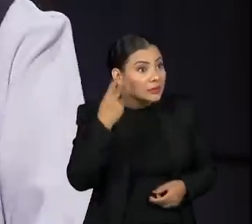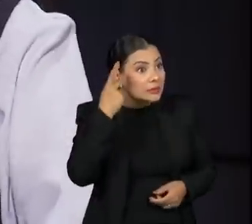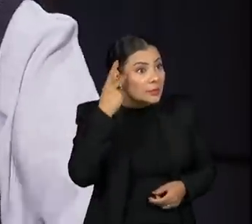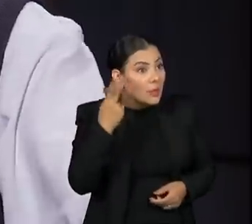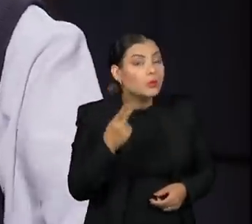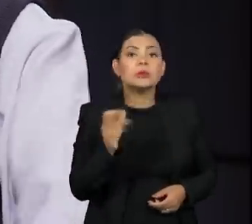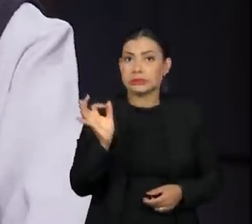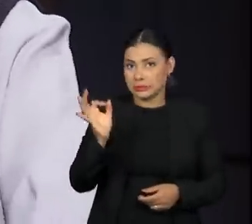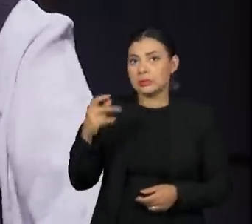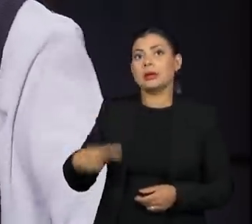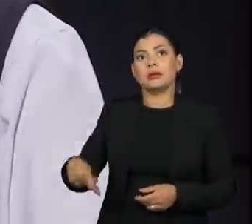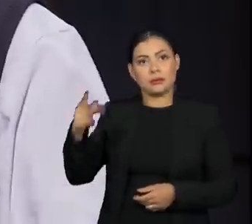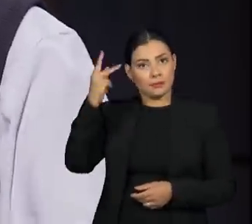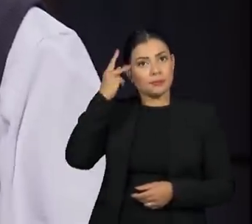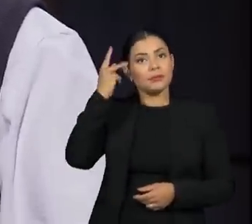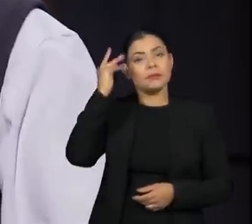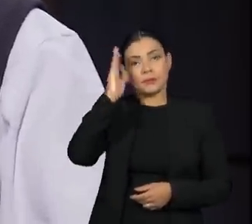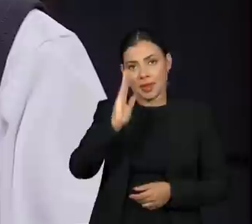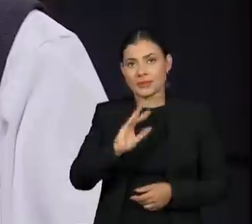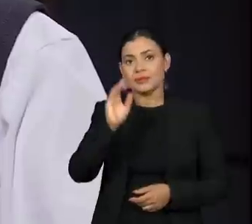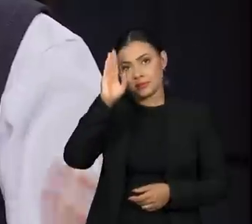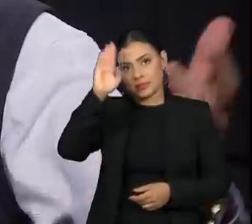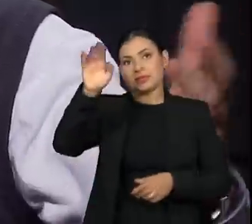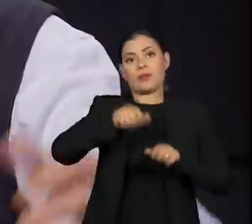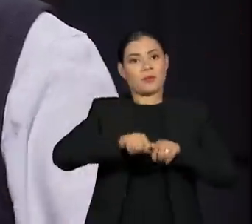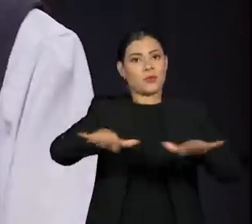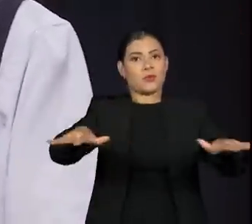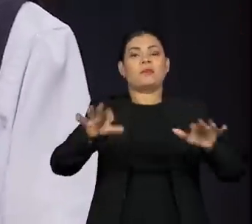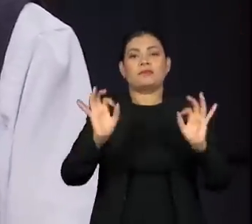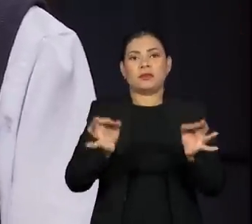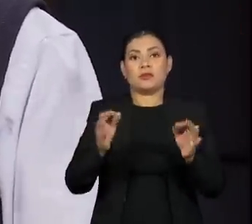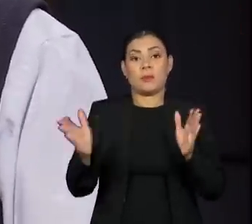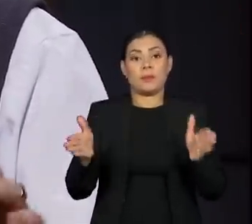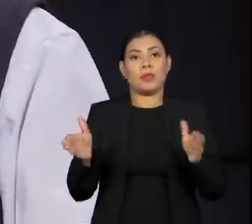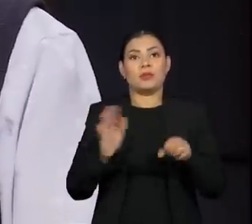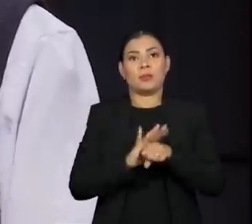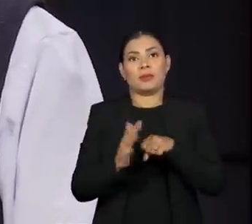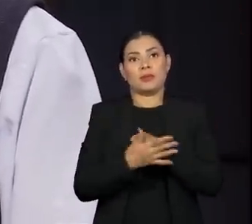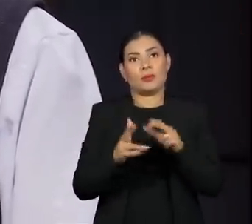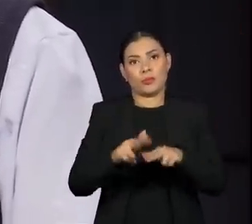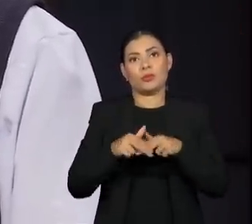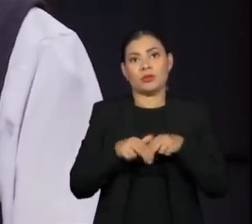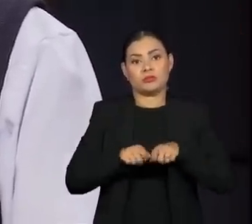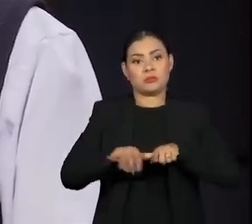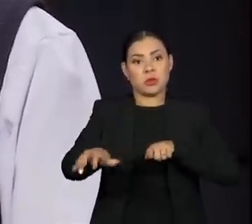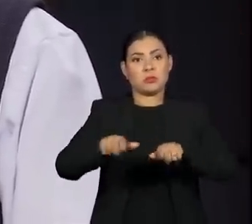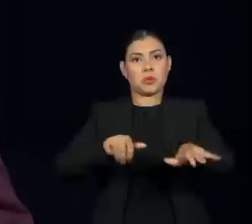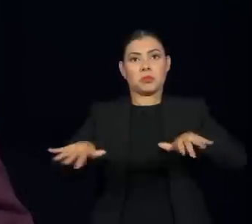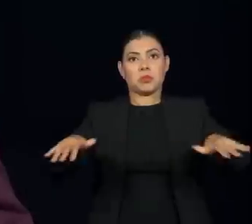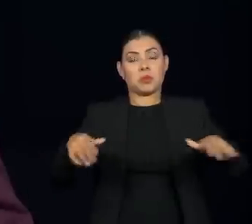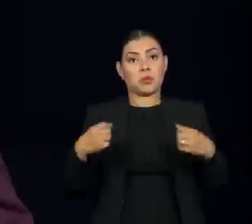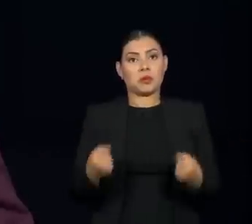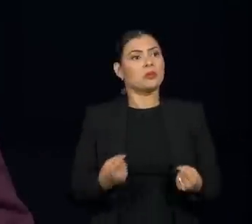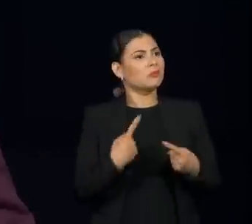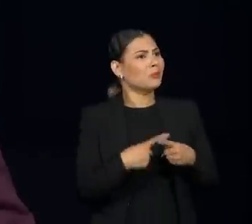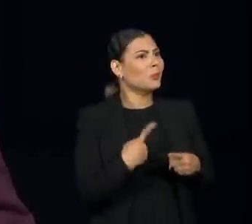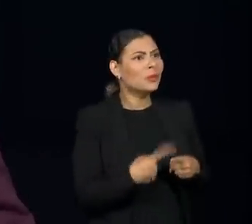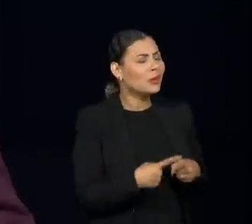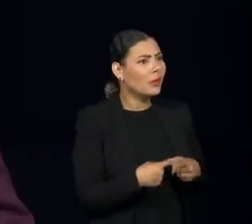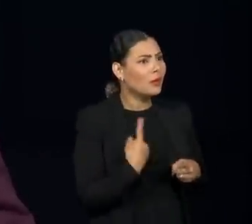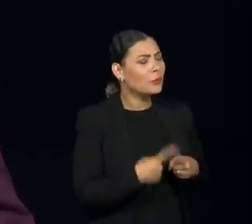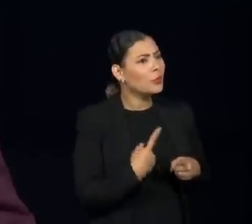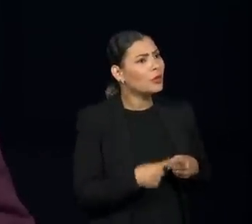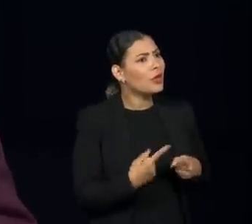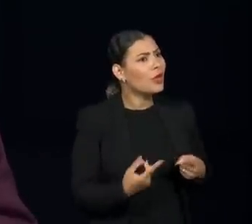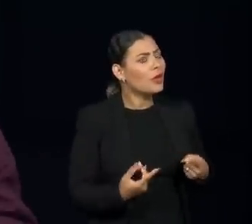passou do ponto de Franco porque era o líder aí isso no meio da pandemia né a gente tem um tráfego tráfico realmente pesado por que